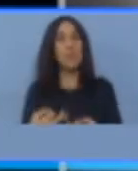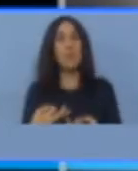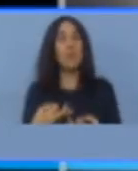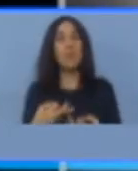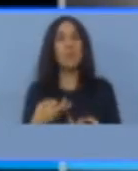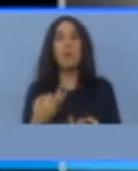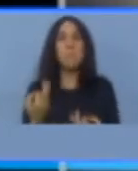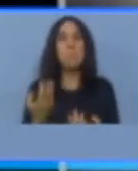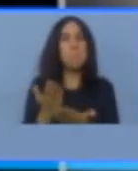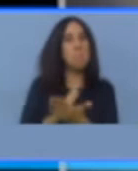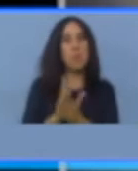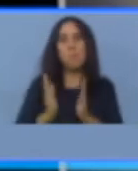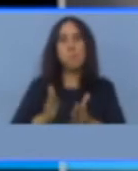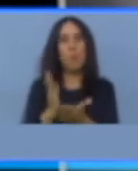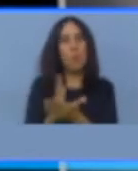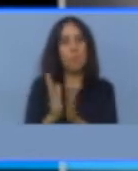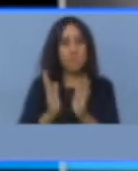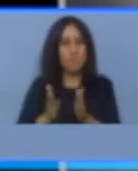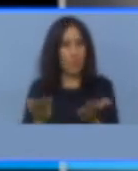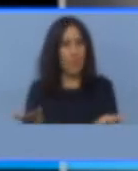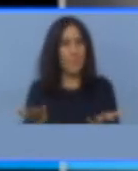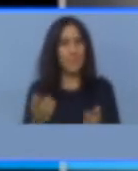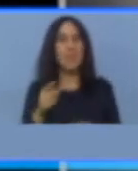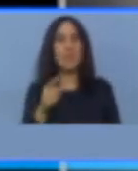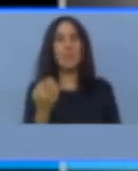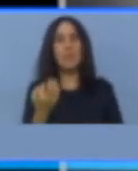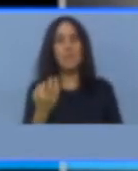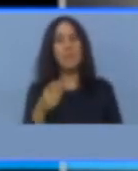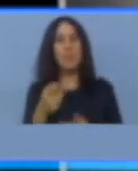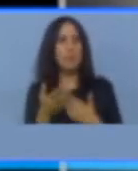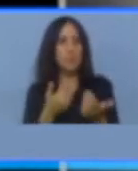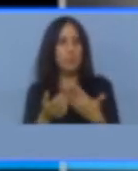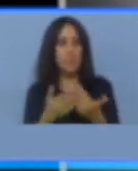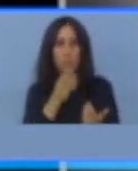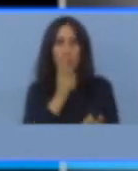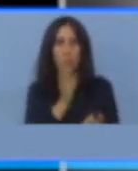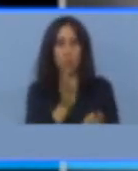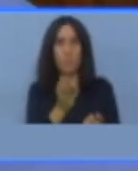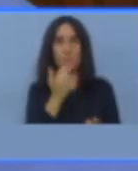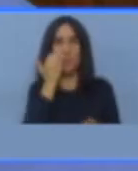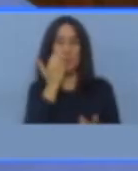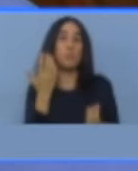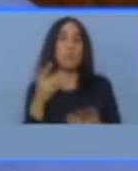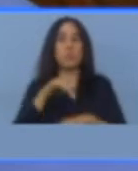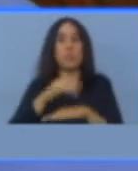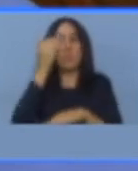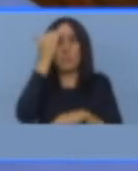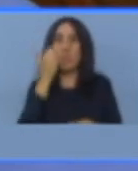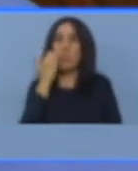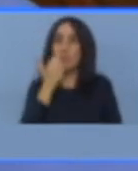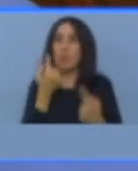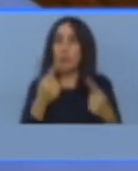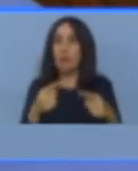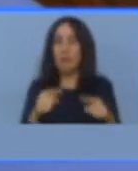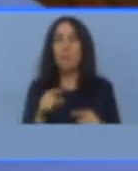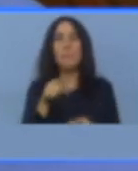é questionável, ou não deveria ser questionável. Não é? E nesse sentido, independentemente, como eu digo, da gravidade, porque há doenças mentais graves,